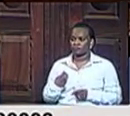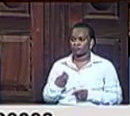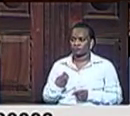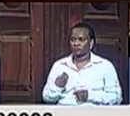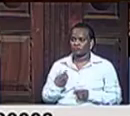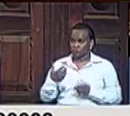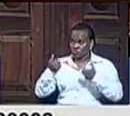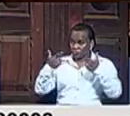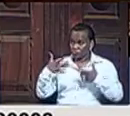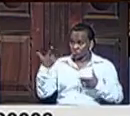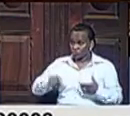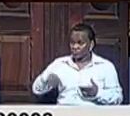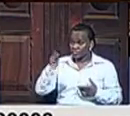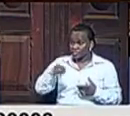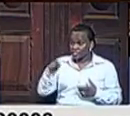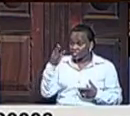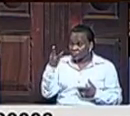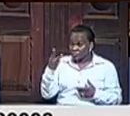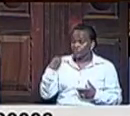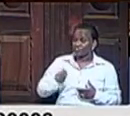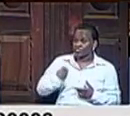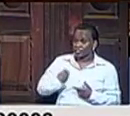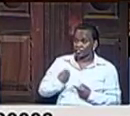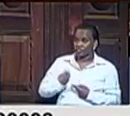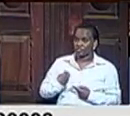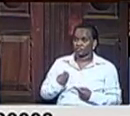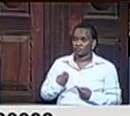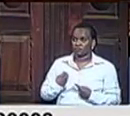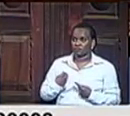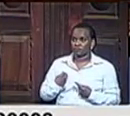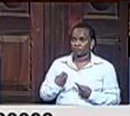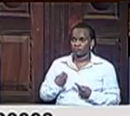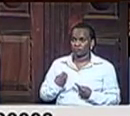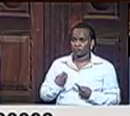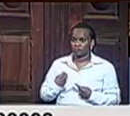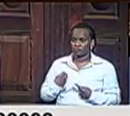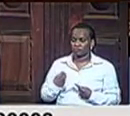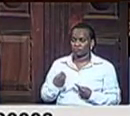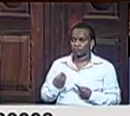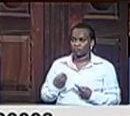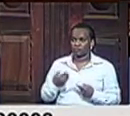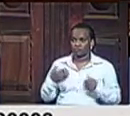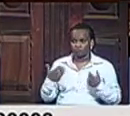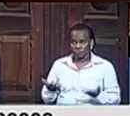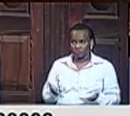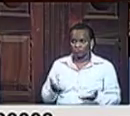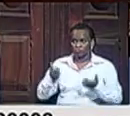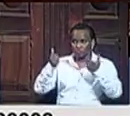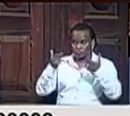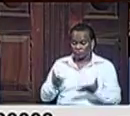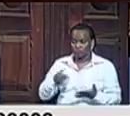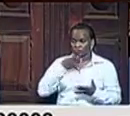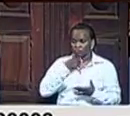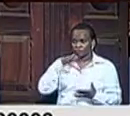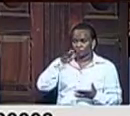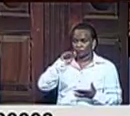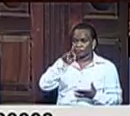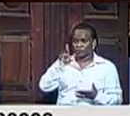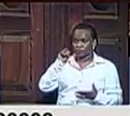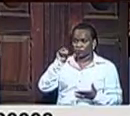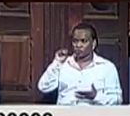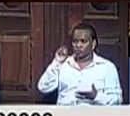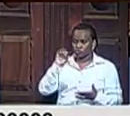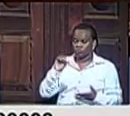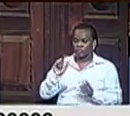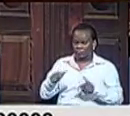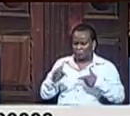Vou frisar, 3 meses de vida, a vida. Na verdade, o ministro Barroso,